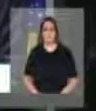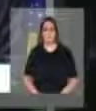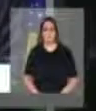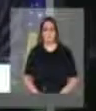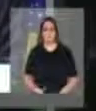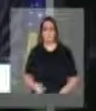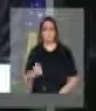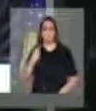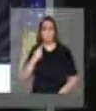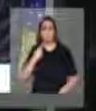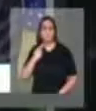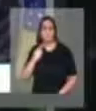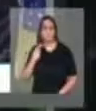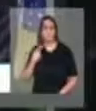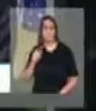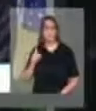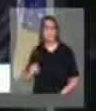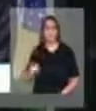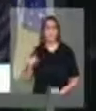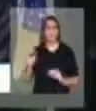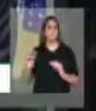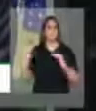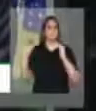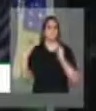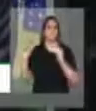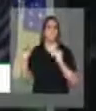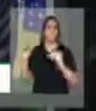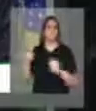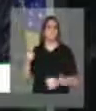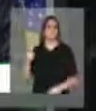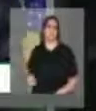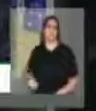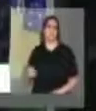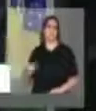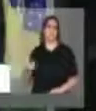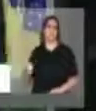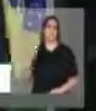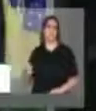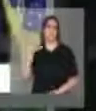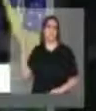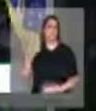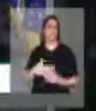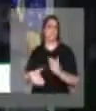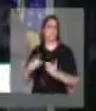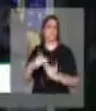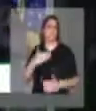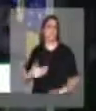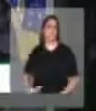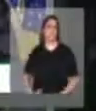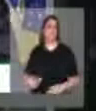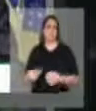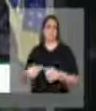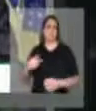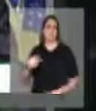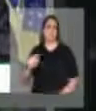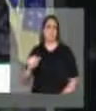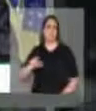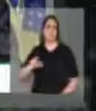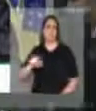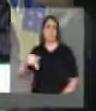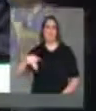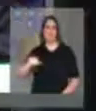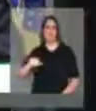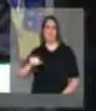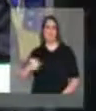O juiz era a maior autoridade pública também na Parnaíba.